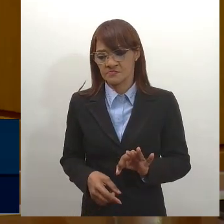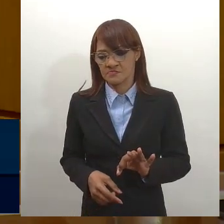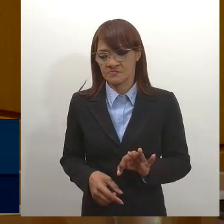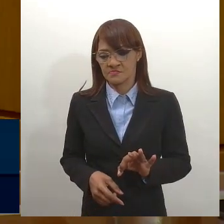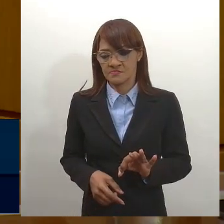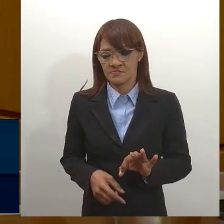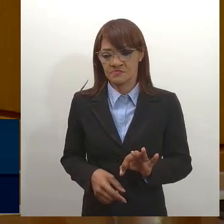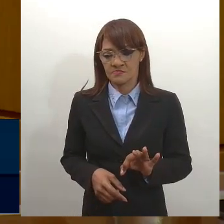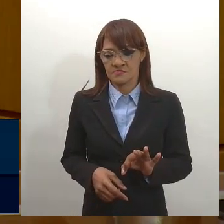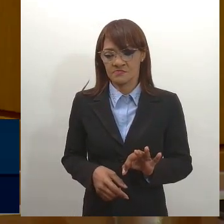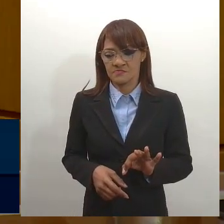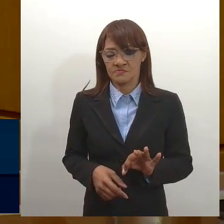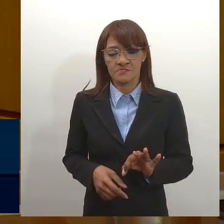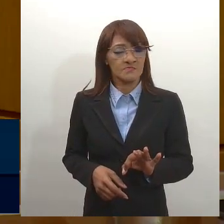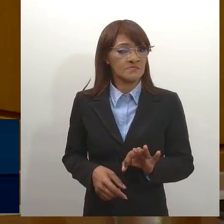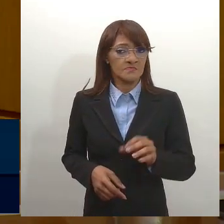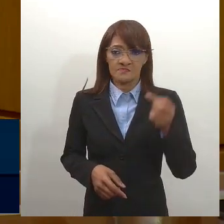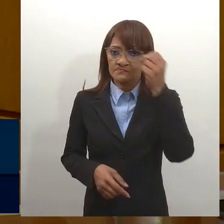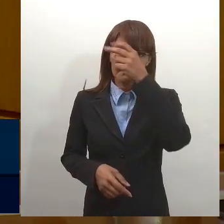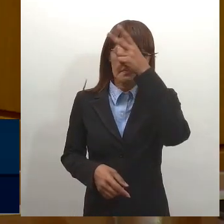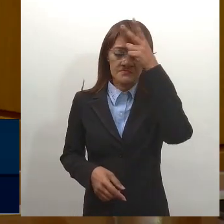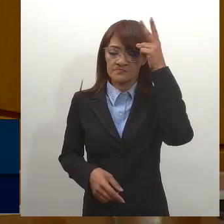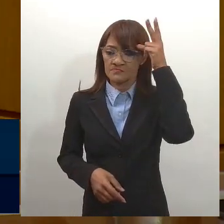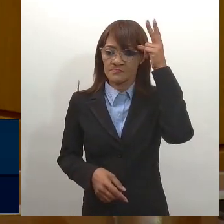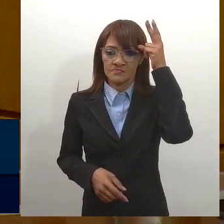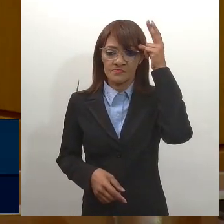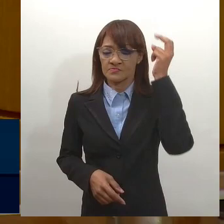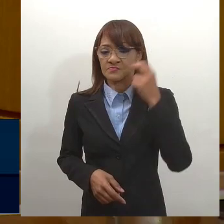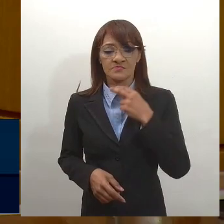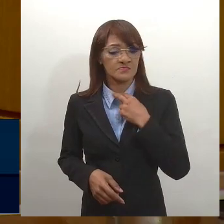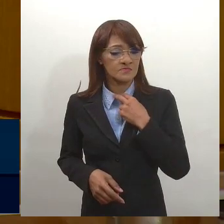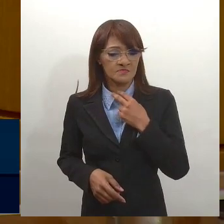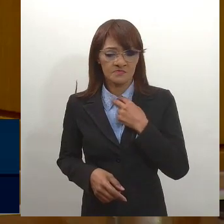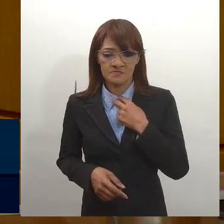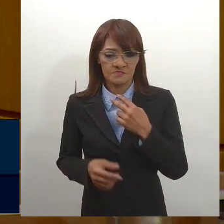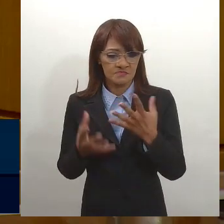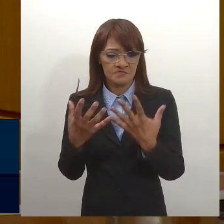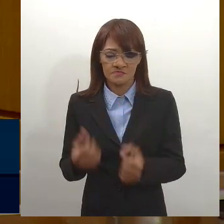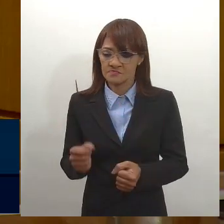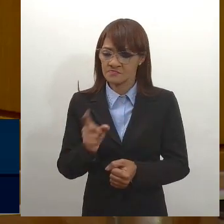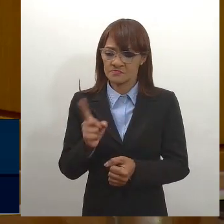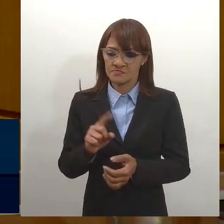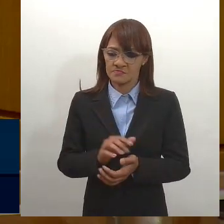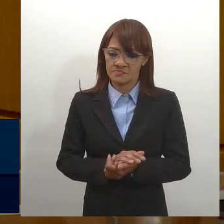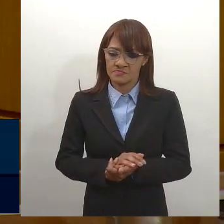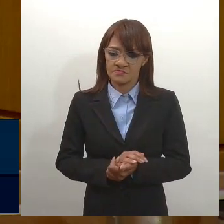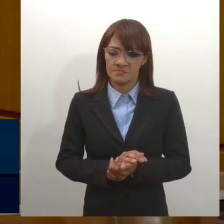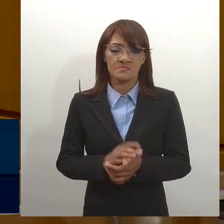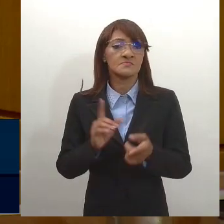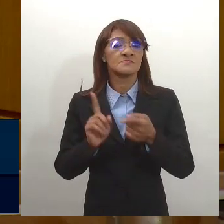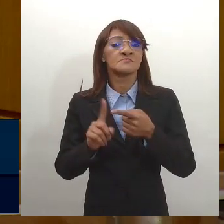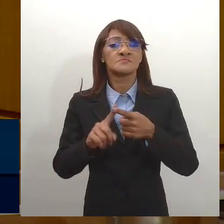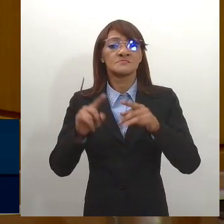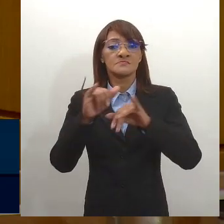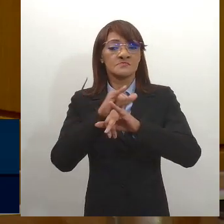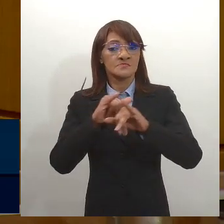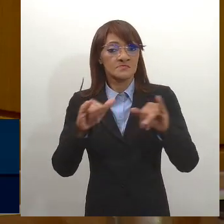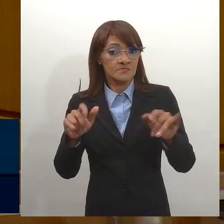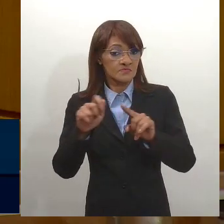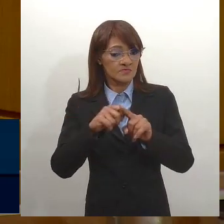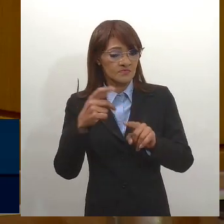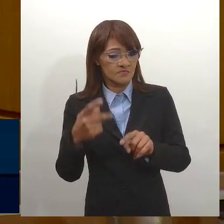proposta absurda desse reajuste. Vale lembrar que em maio deste ano, o prefeito